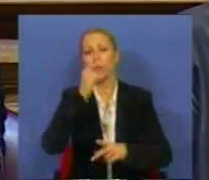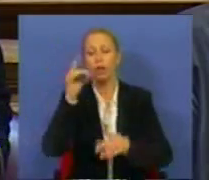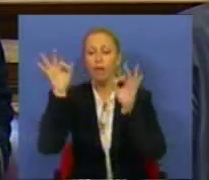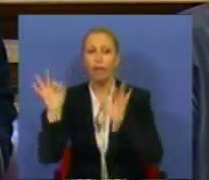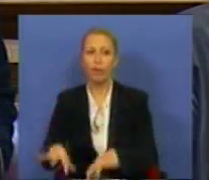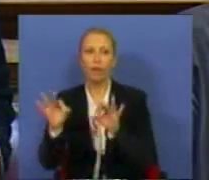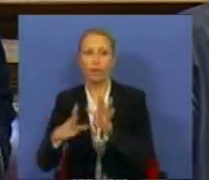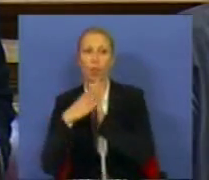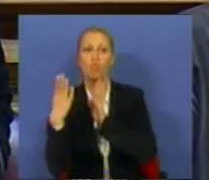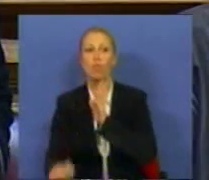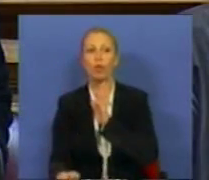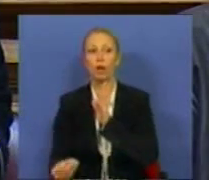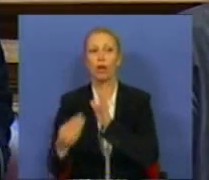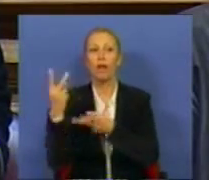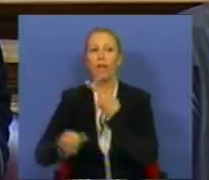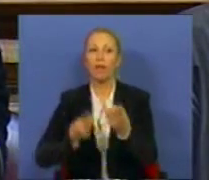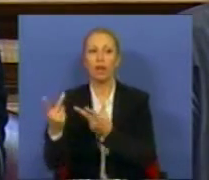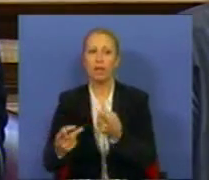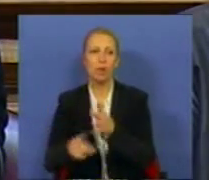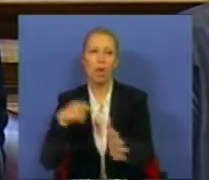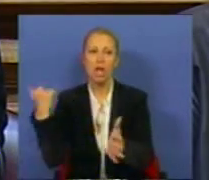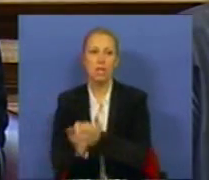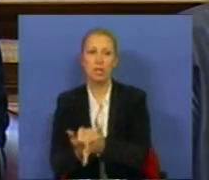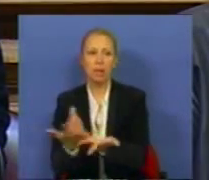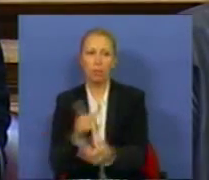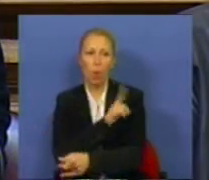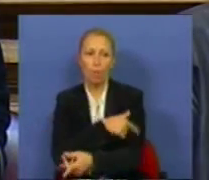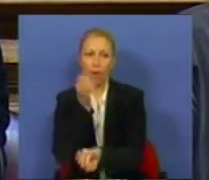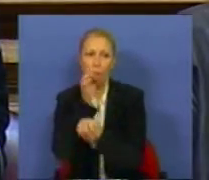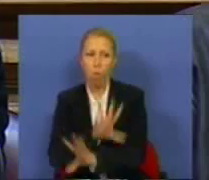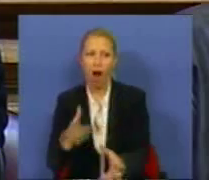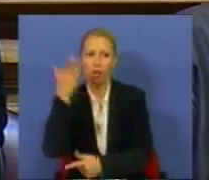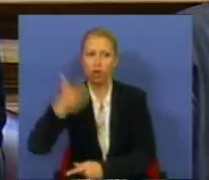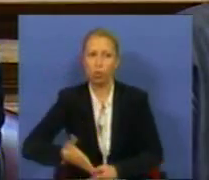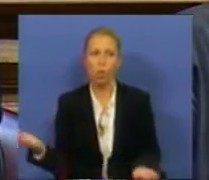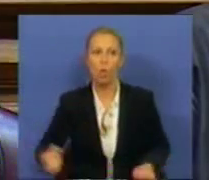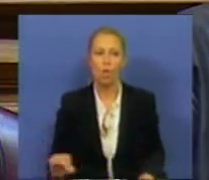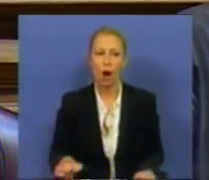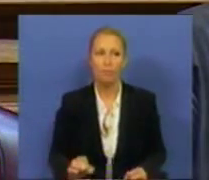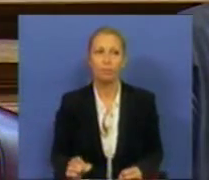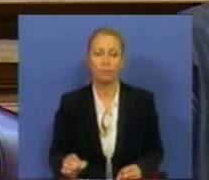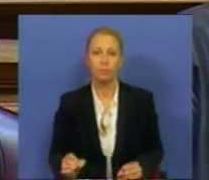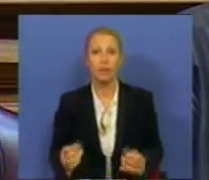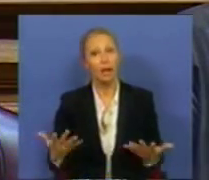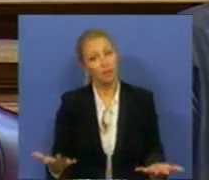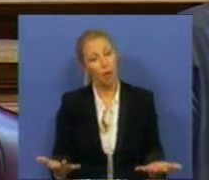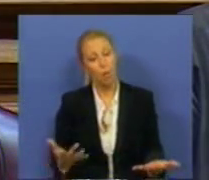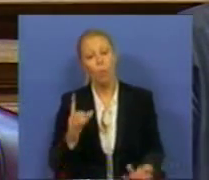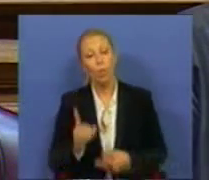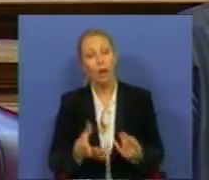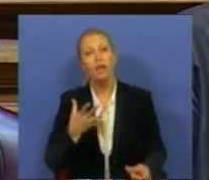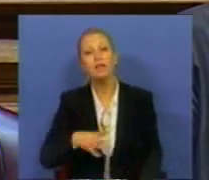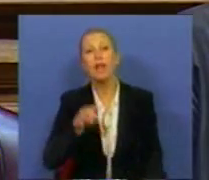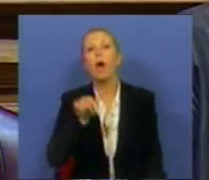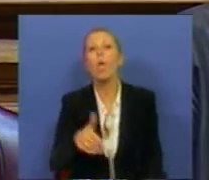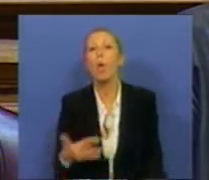de avaliação que foi sempre incompetente e injusto. E, portanto, aquilo que se pretende hoje